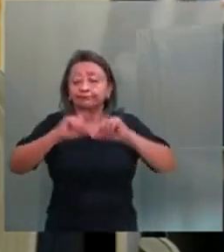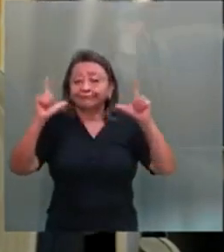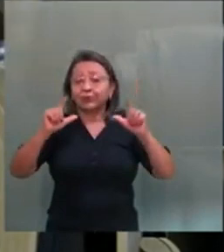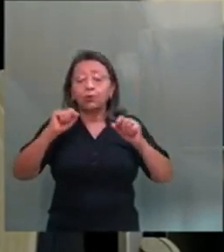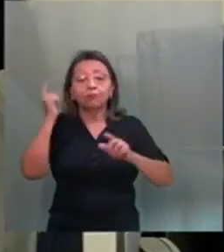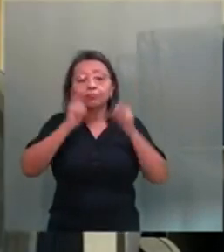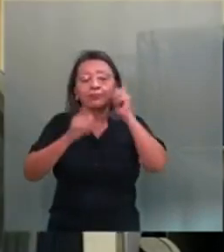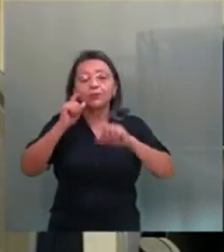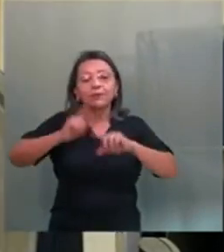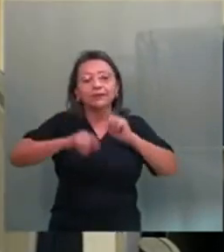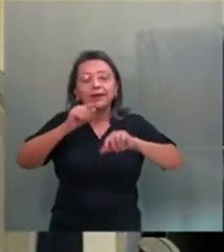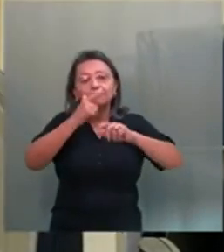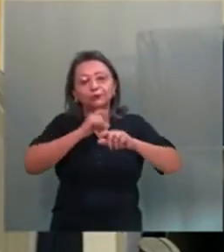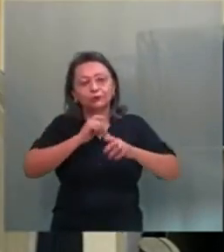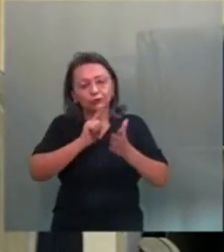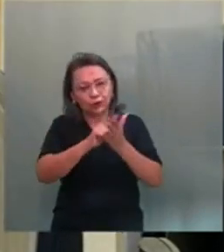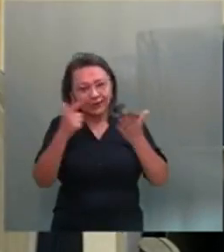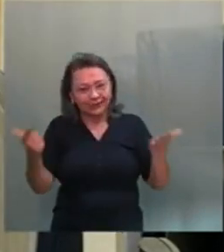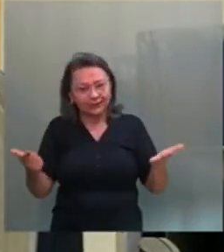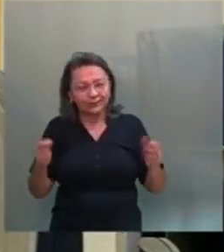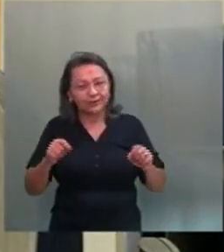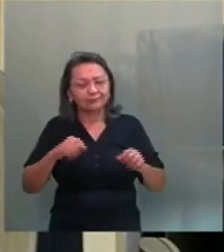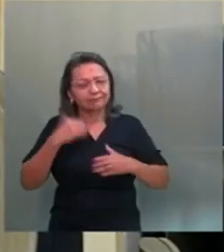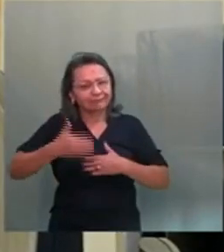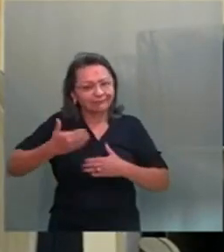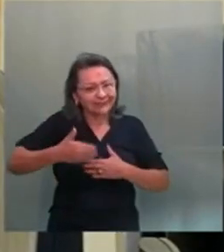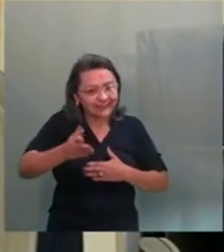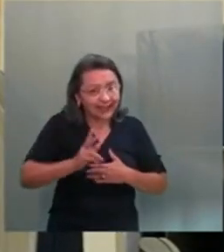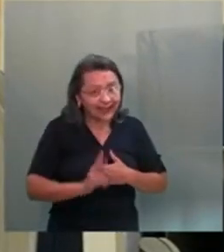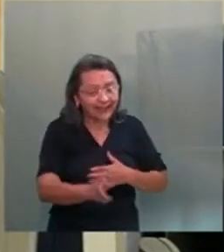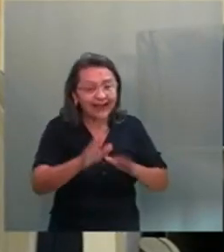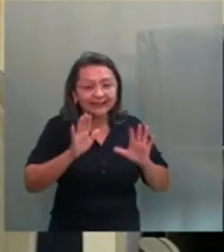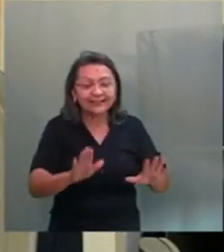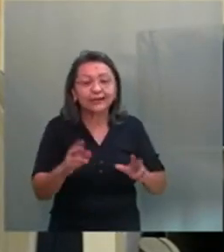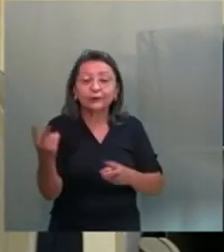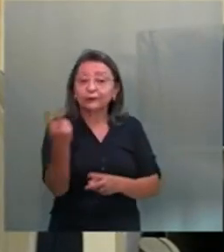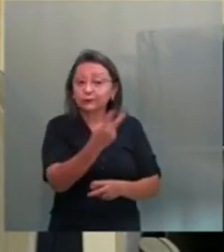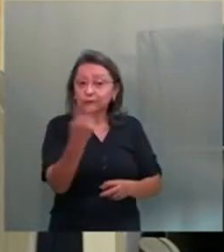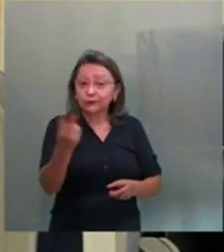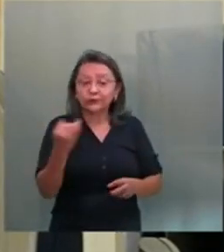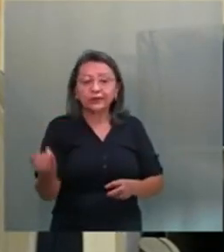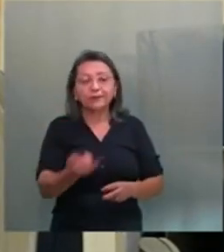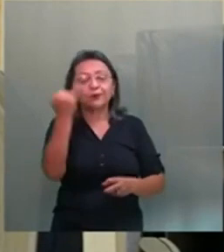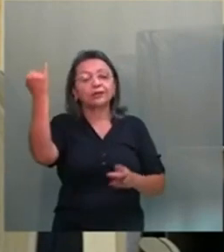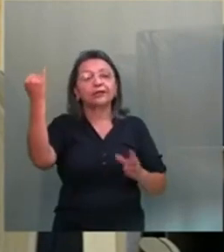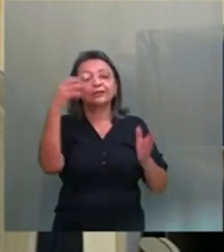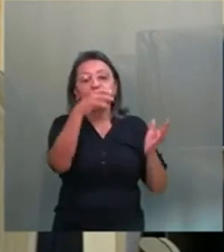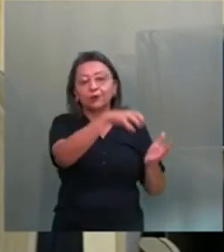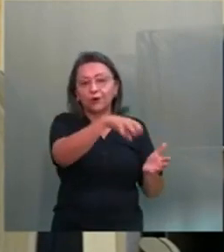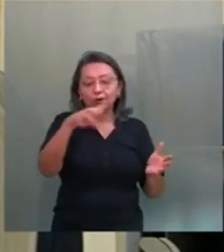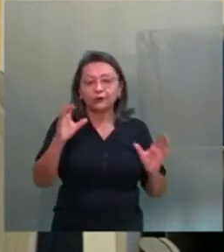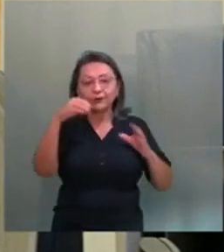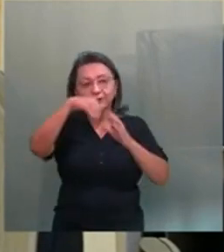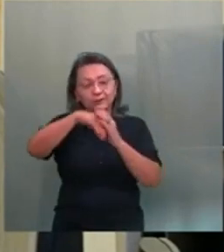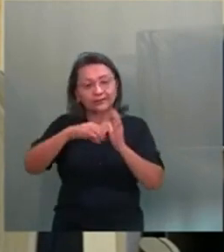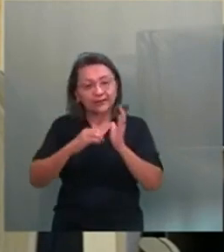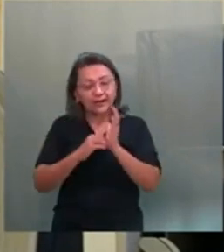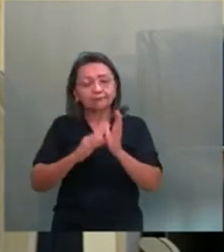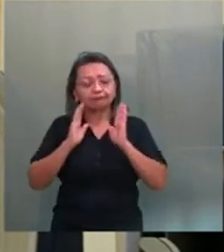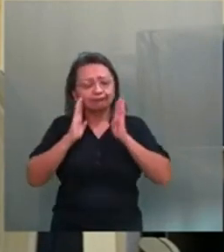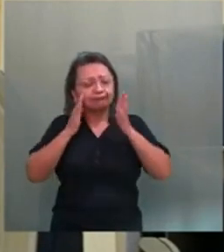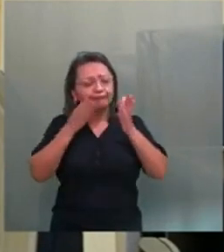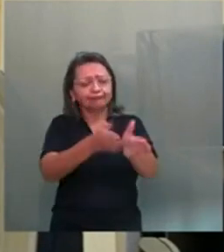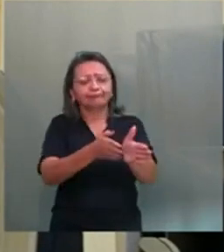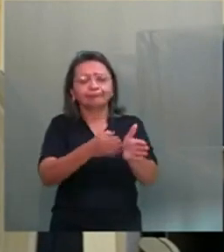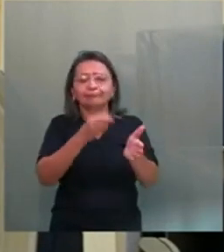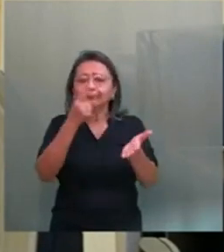do material jornalístico que produz. Seguem, assim, esses dois importantíssimos órgãos do Senado, cumprindo a missão que lhes